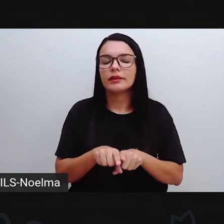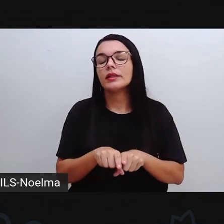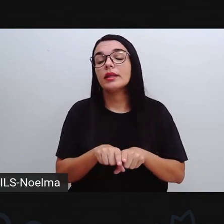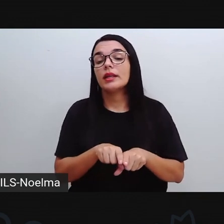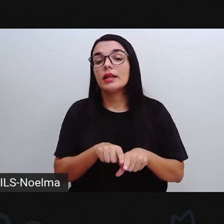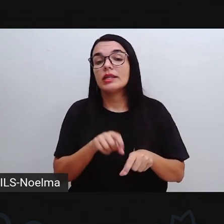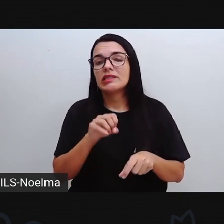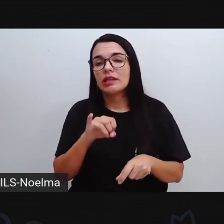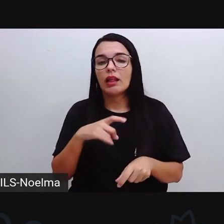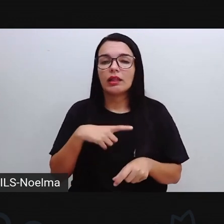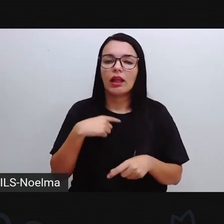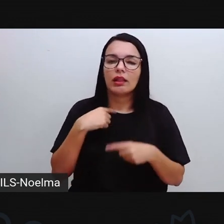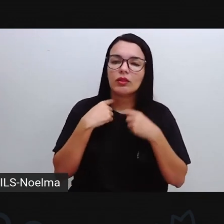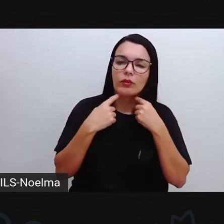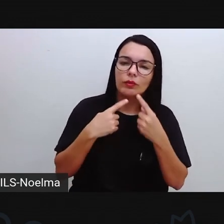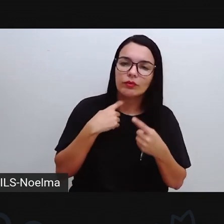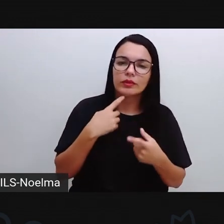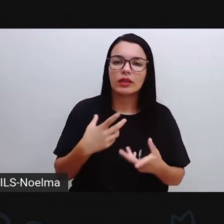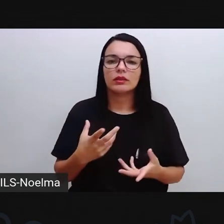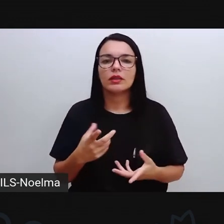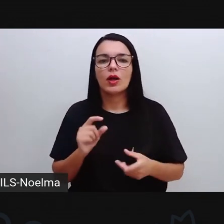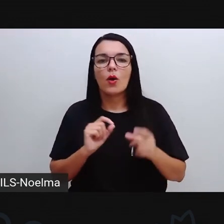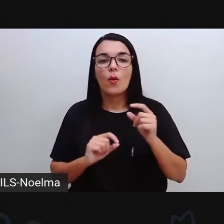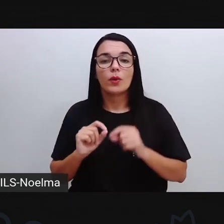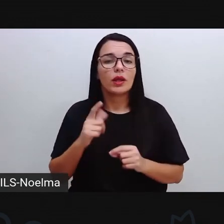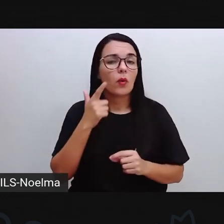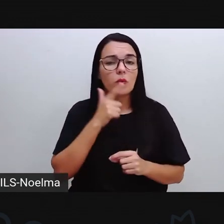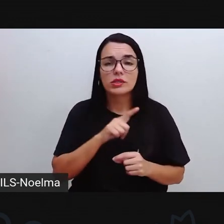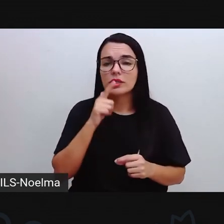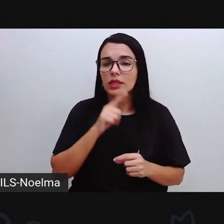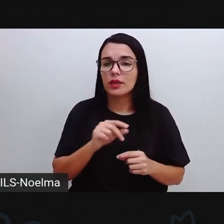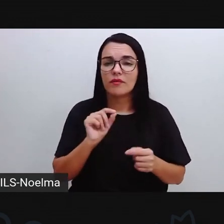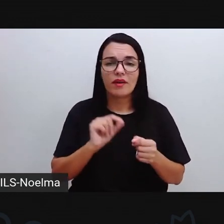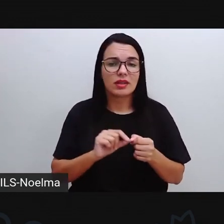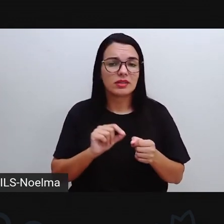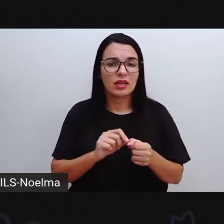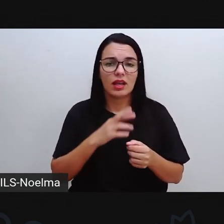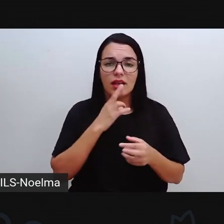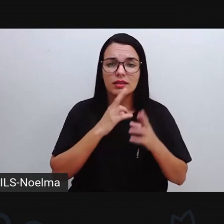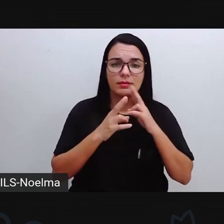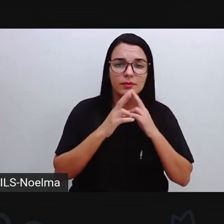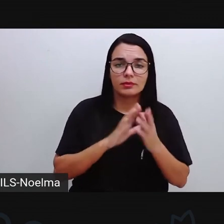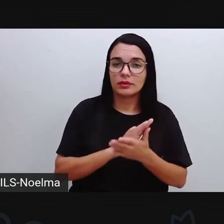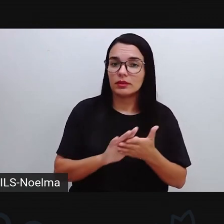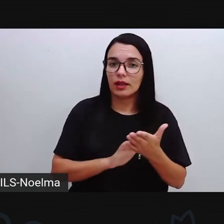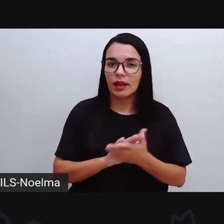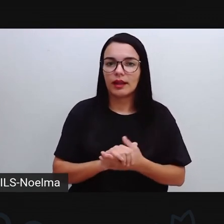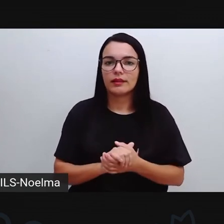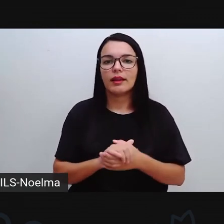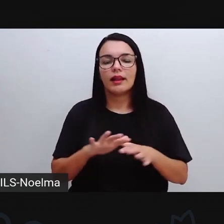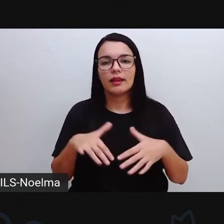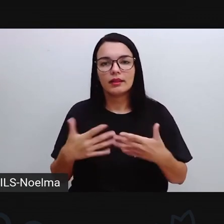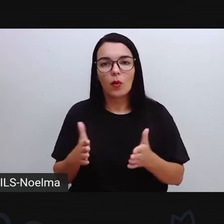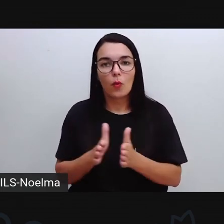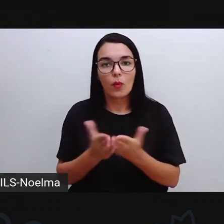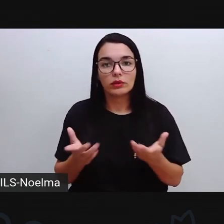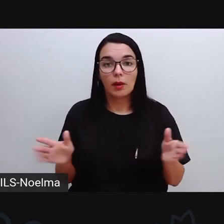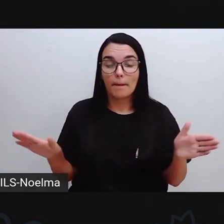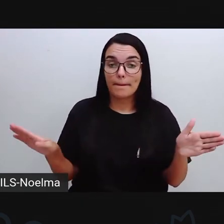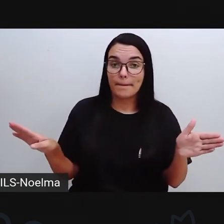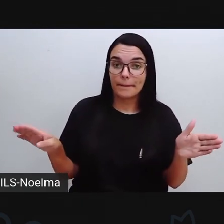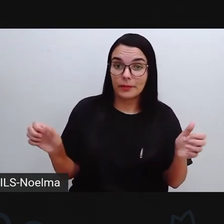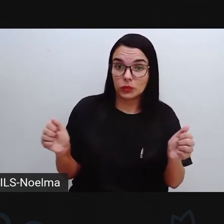que que vocês sentiram dúvida, certo? O que que vocês não conseguiram resolver ou tiveram dificuldade. E quando vocês estiverem no